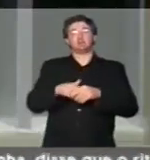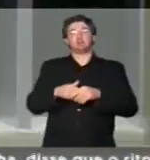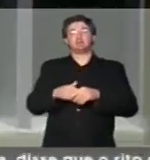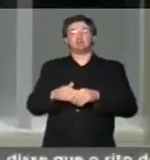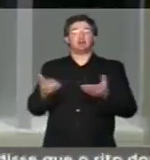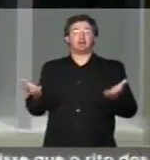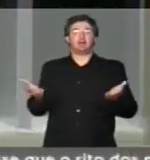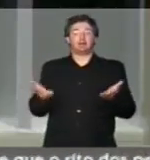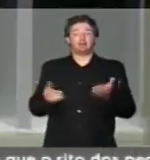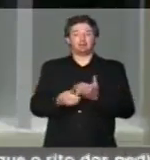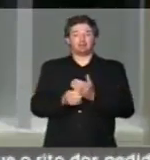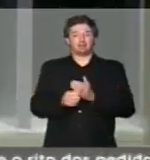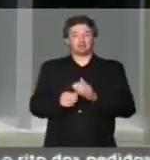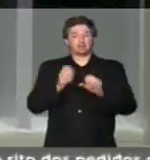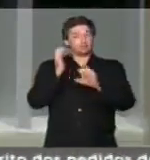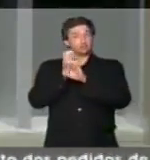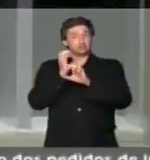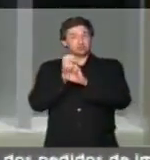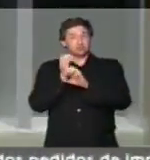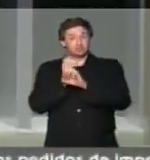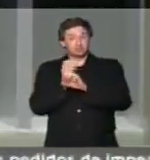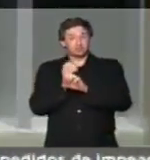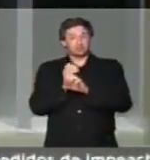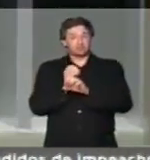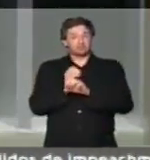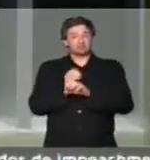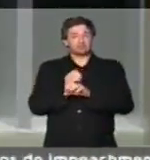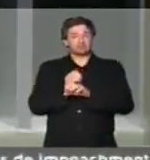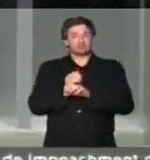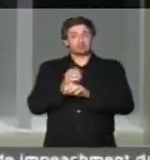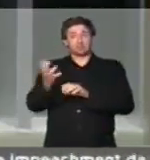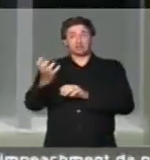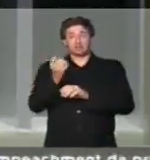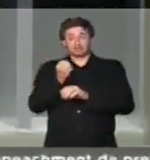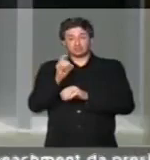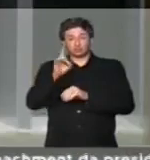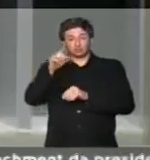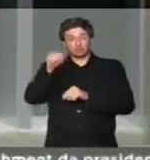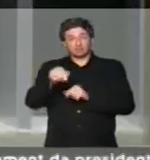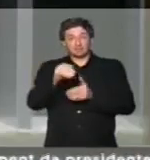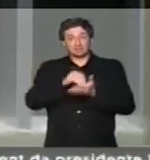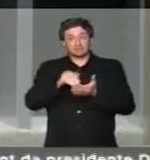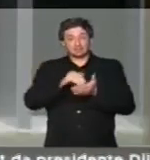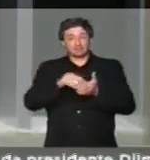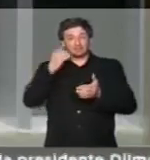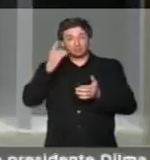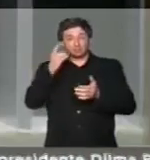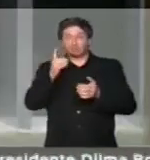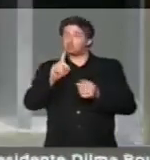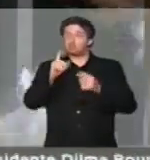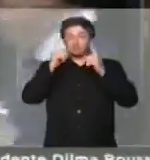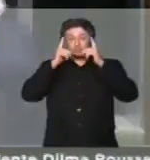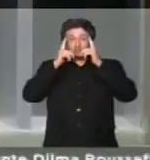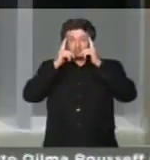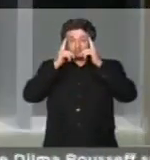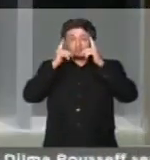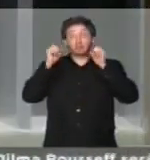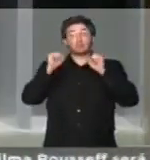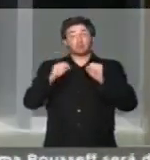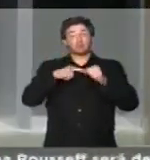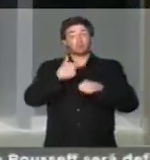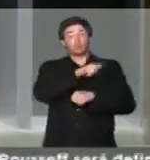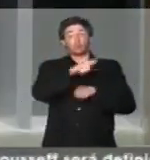ora o engenheiro não necessariamente só recebe ali como secretário parlamentar porque pode ter outra